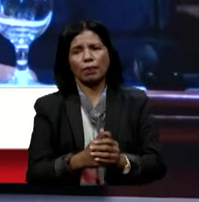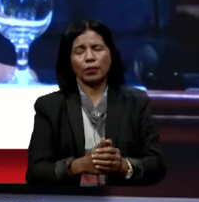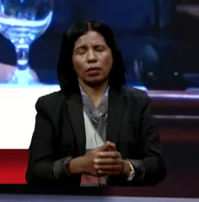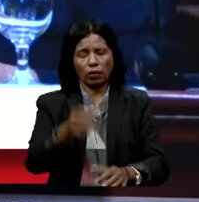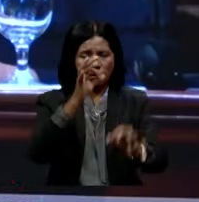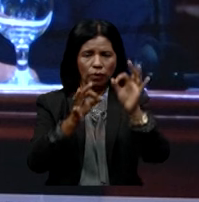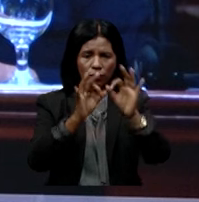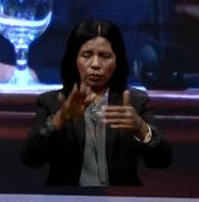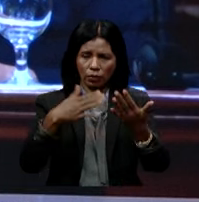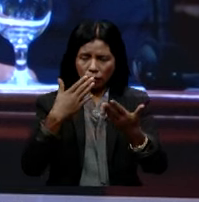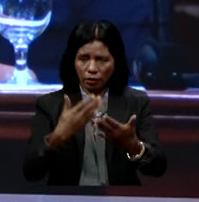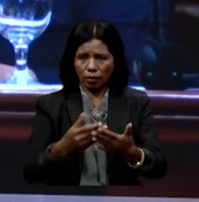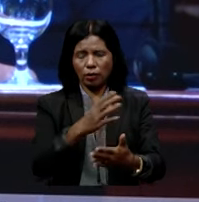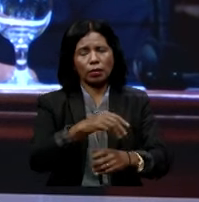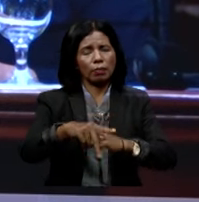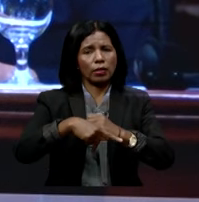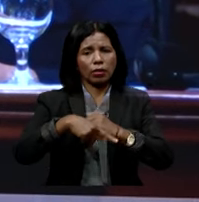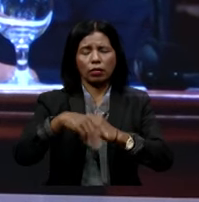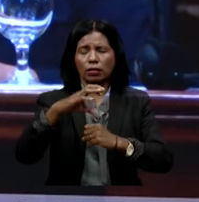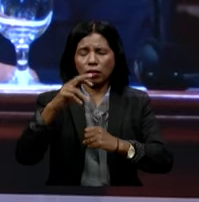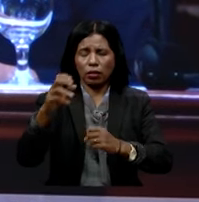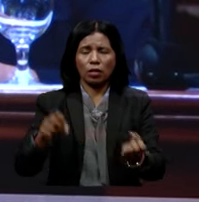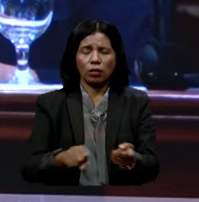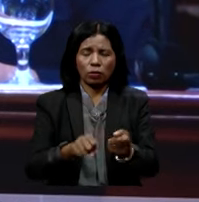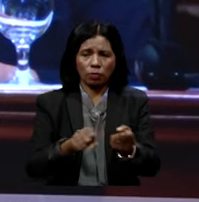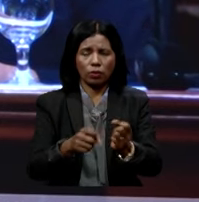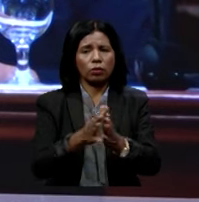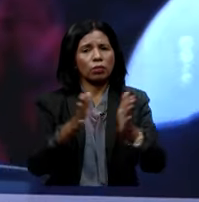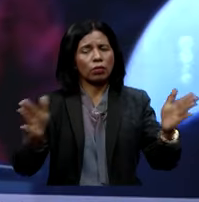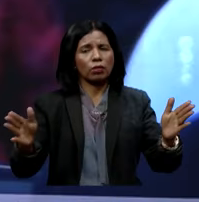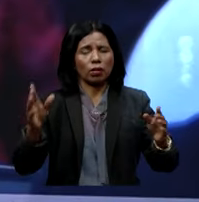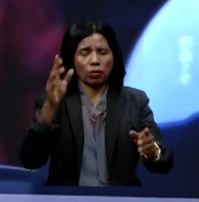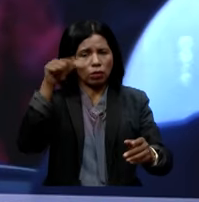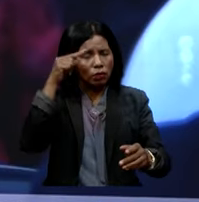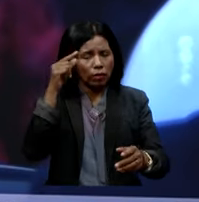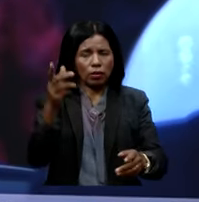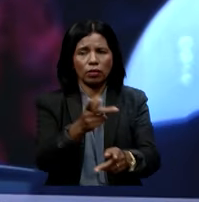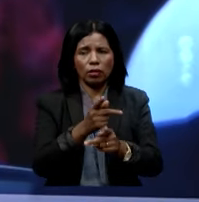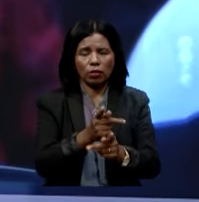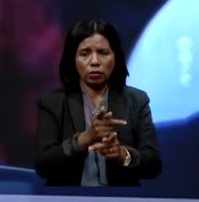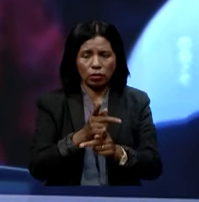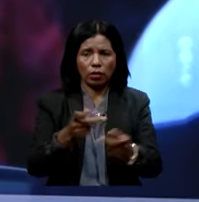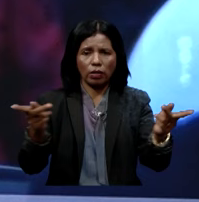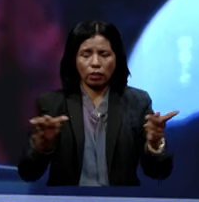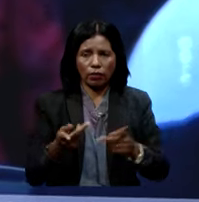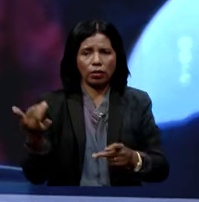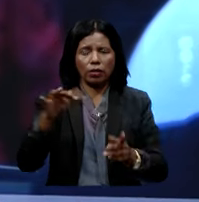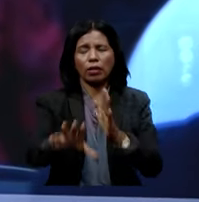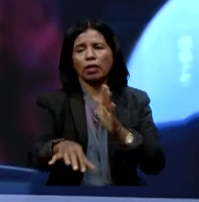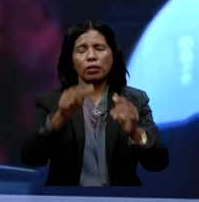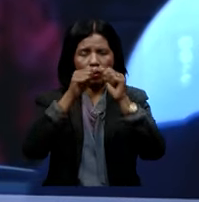conquista siraknei, bancada CNT, se for apoio tombak, a tu governo, a tu assegura, no protese, fatin siranebe reta